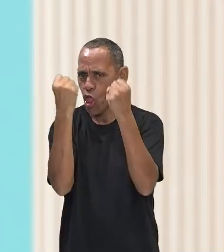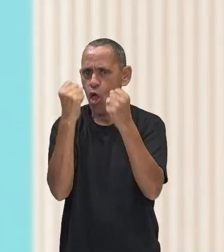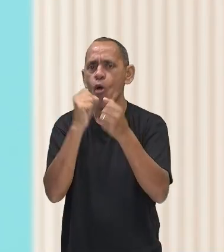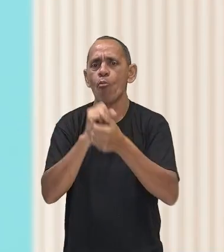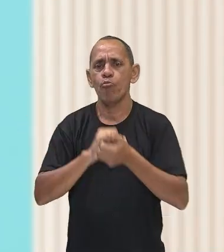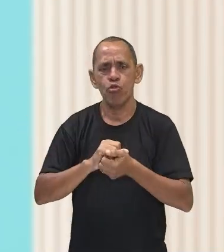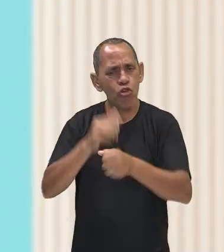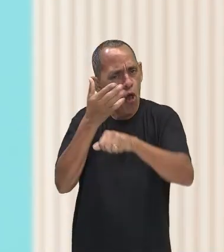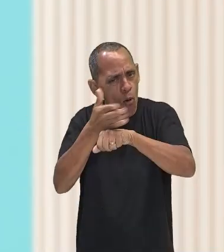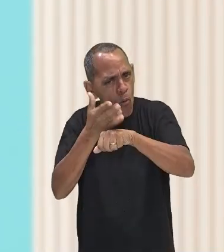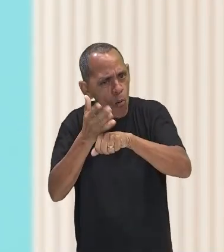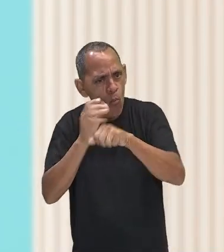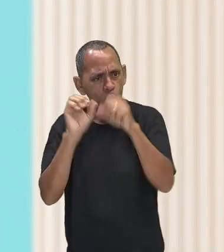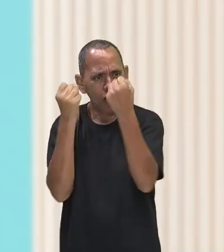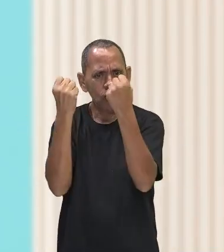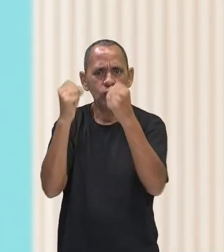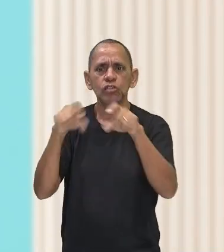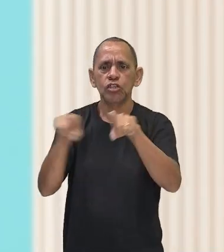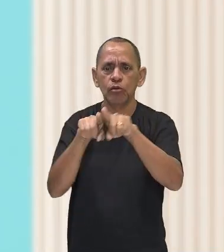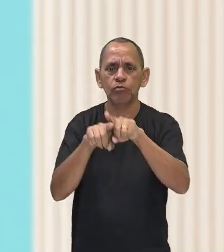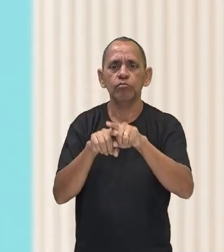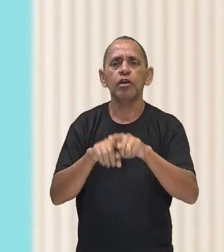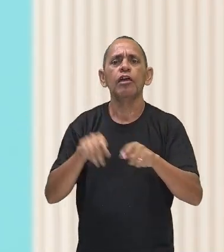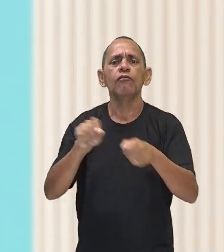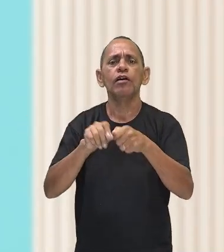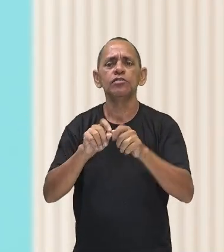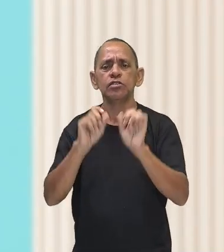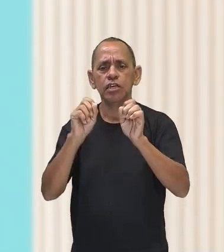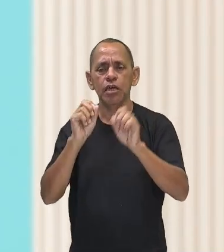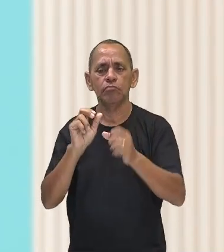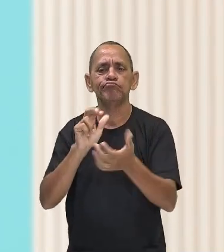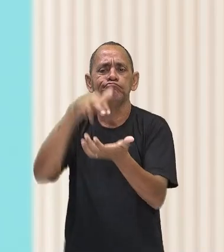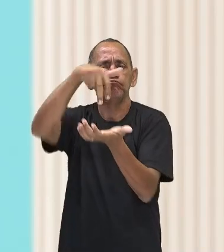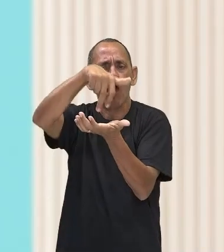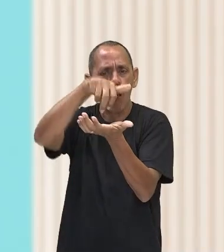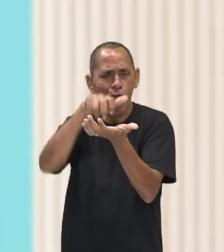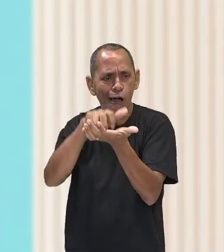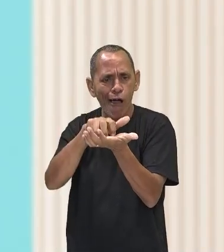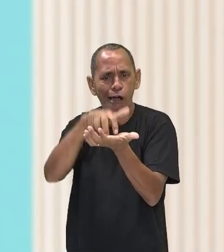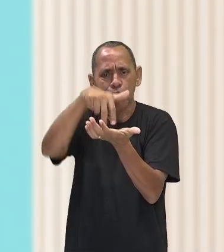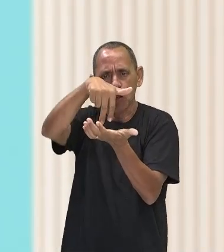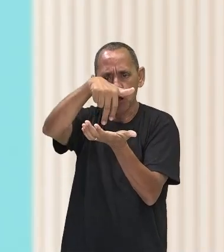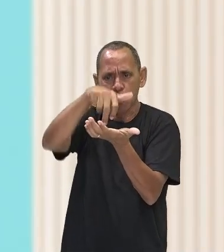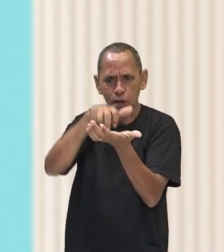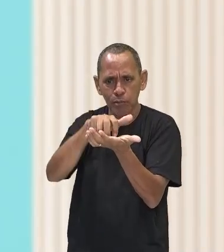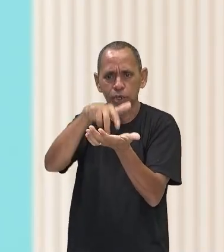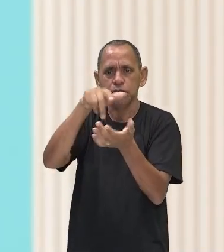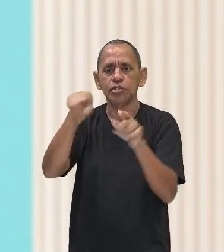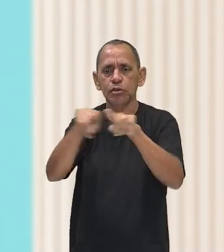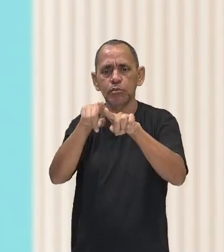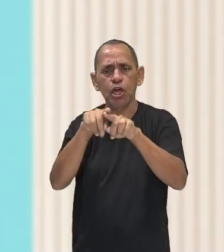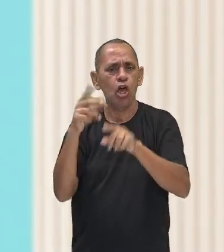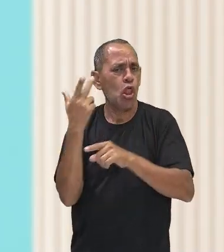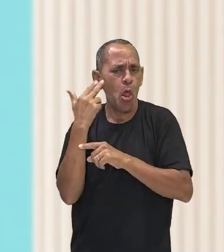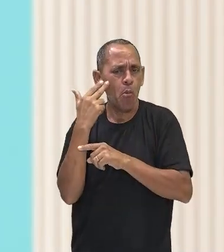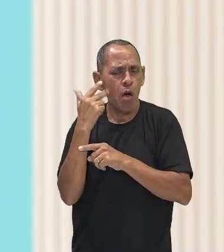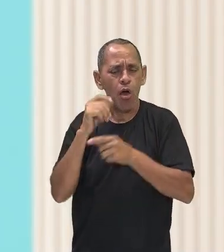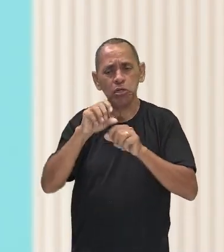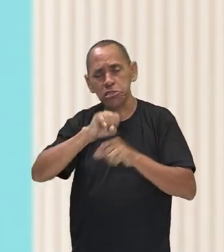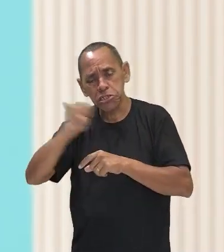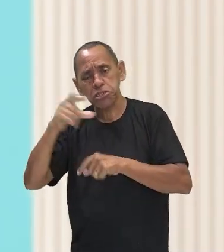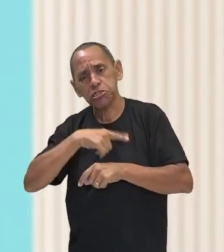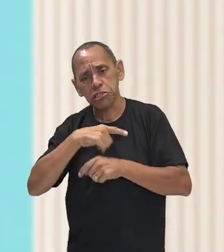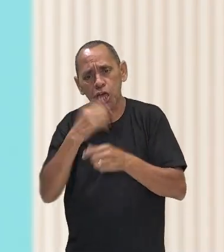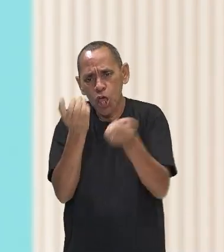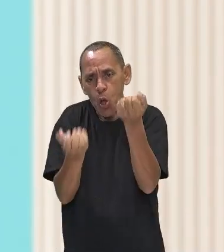seu exercício físico faça de preferência agachamento normal mesmo tá bom se quiser com peso sem